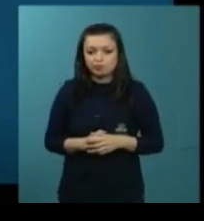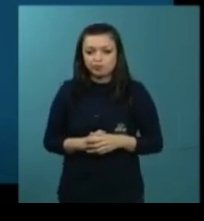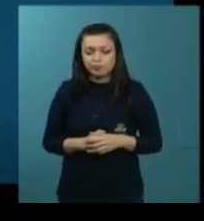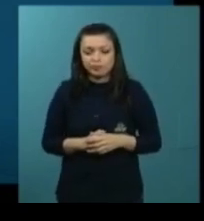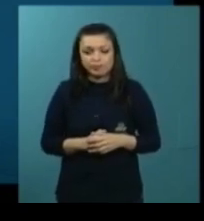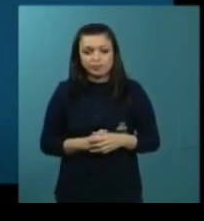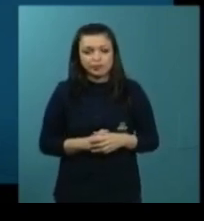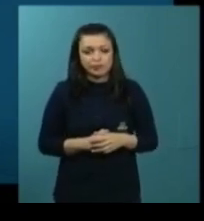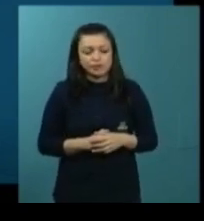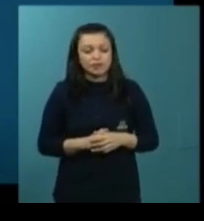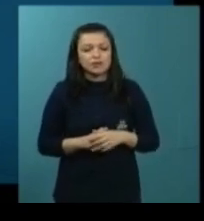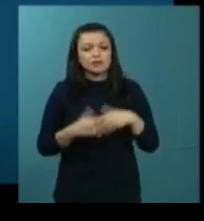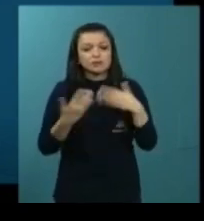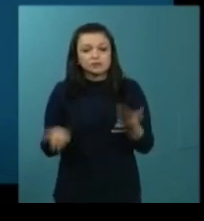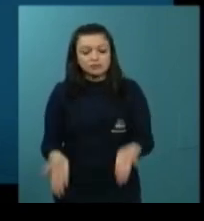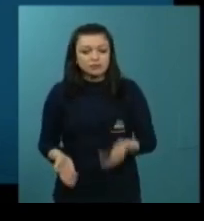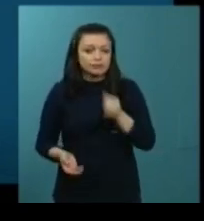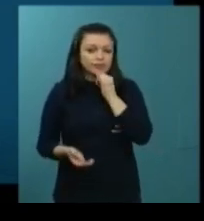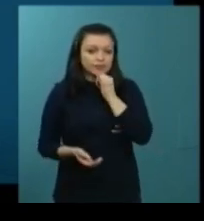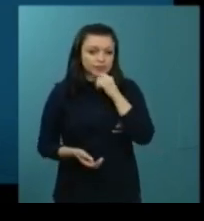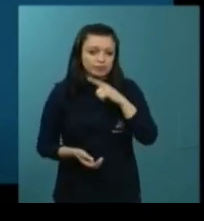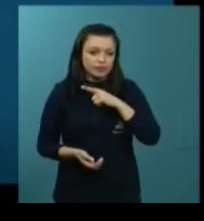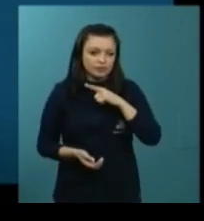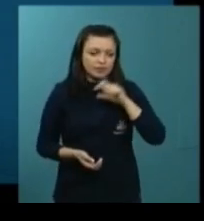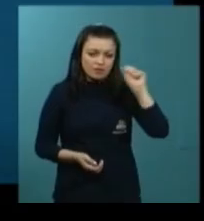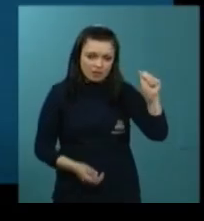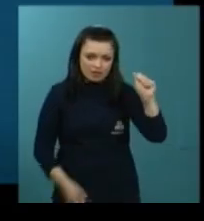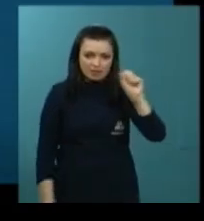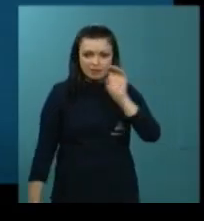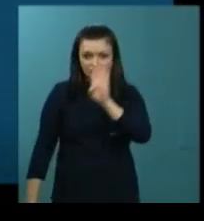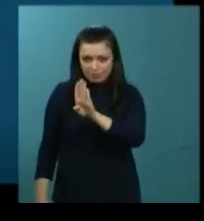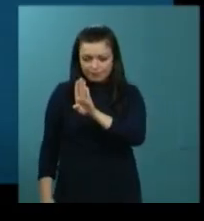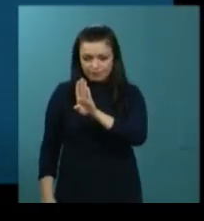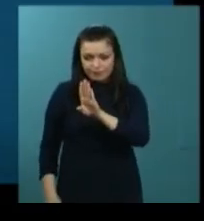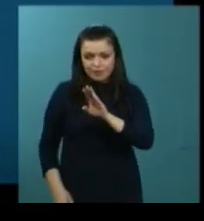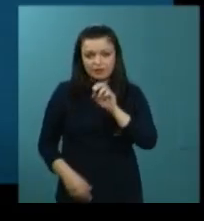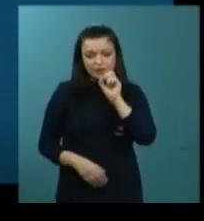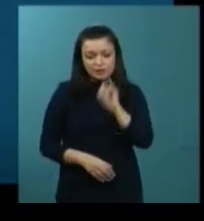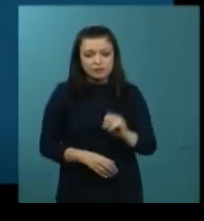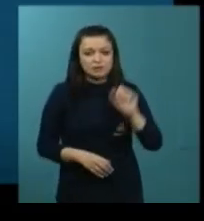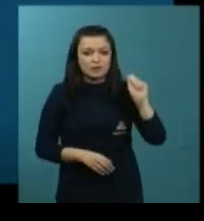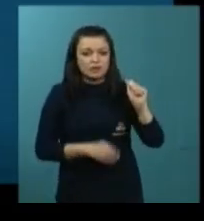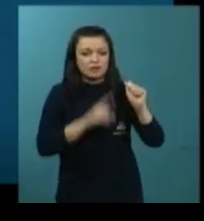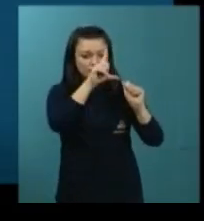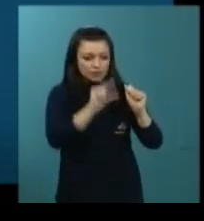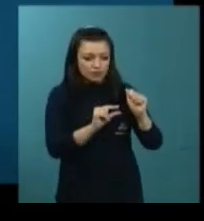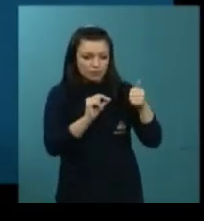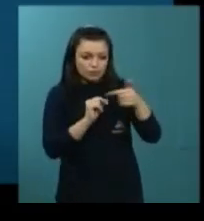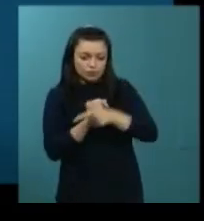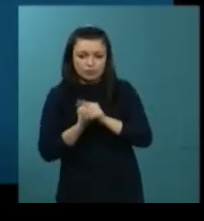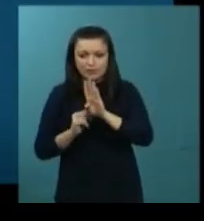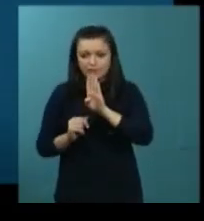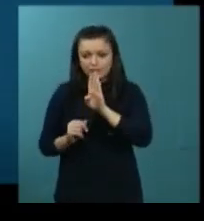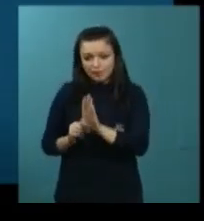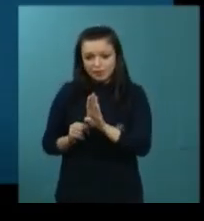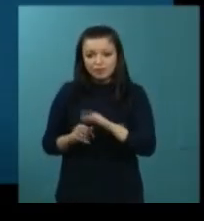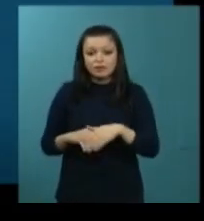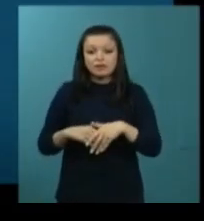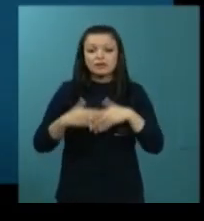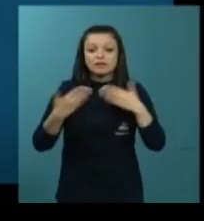nós temos um conjunto A e um conjunto B, e o A é menor que o B,